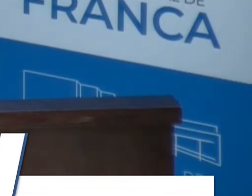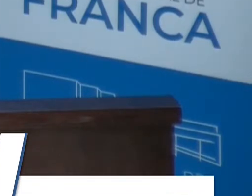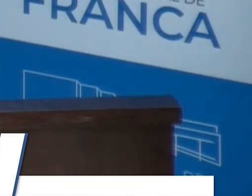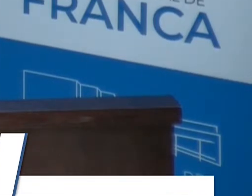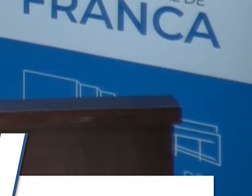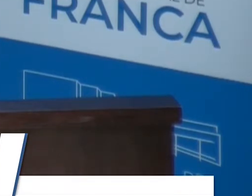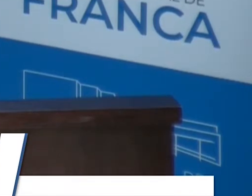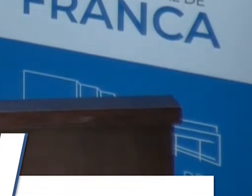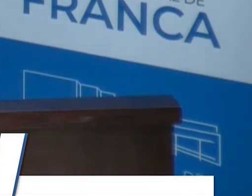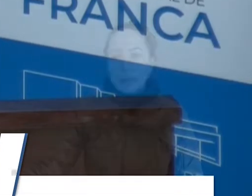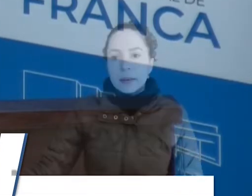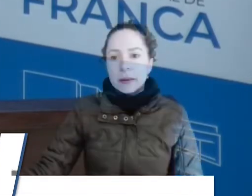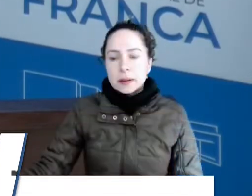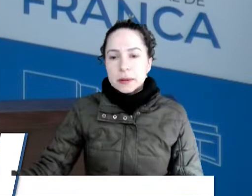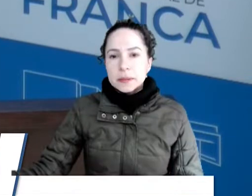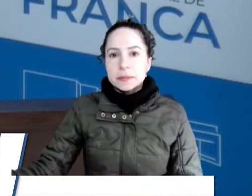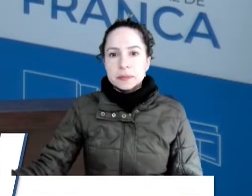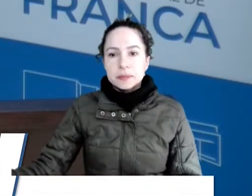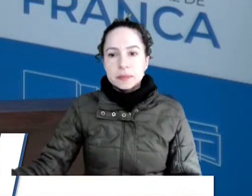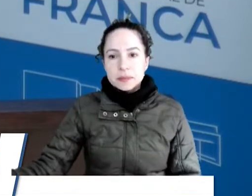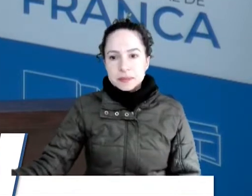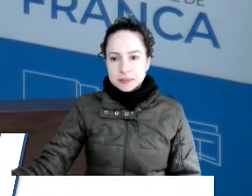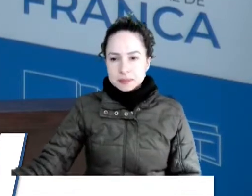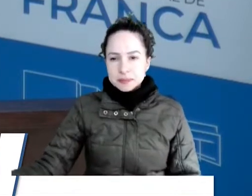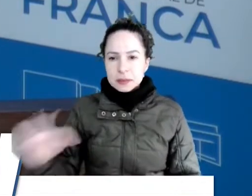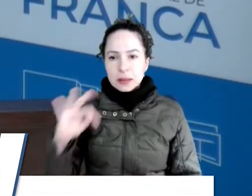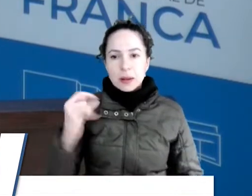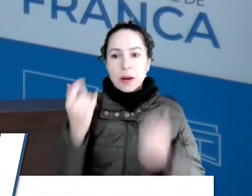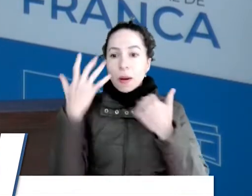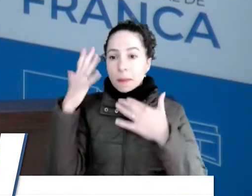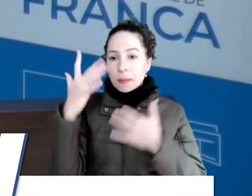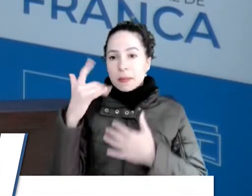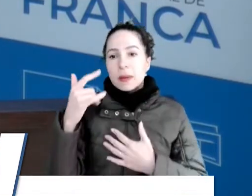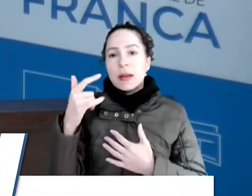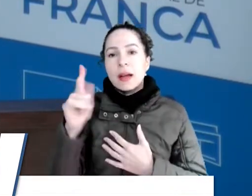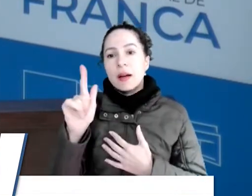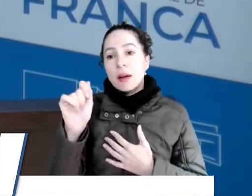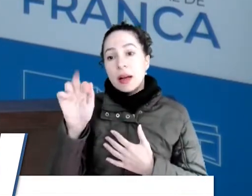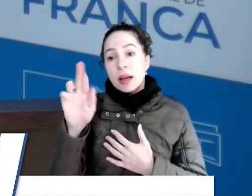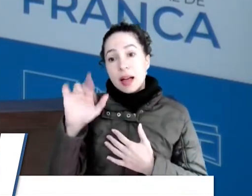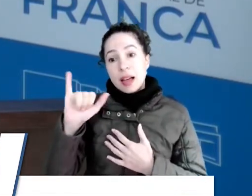garis de Franca e de todo o Brasil, porque se trata de uma data